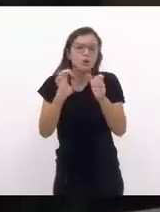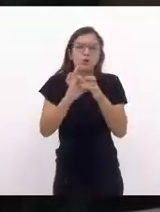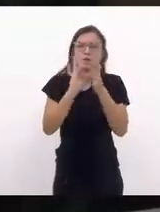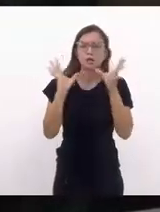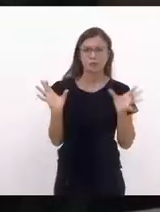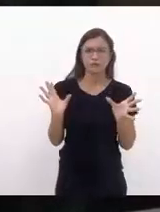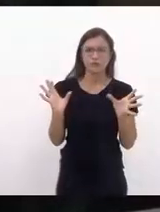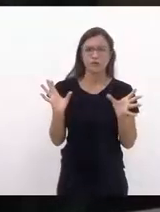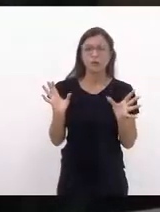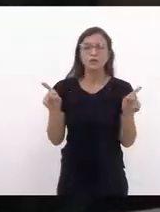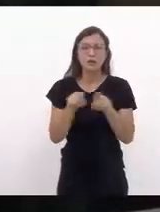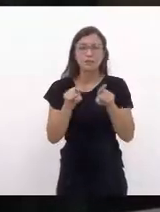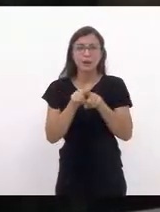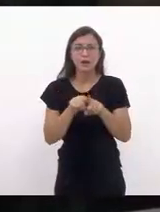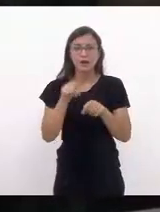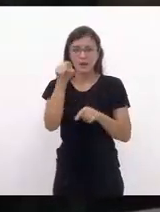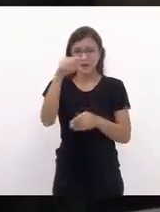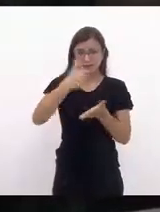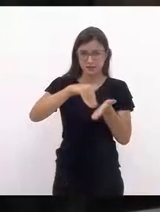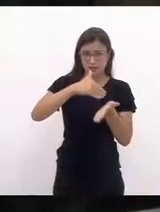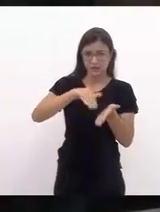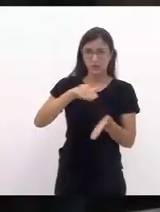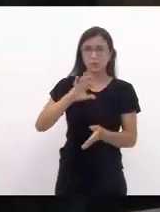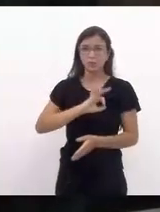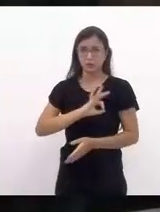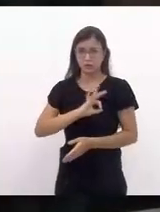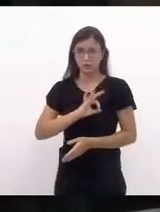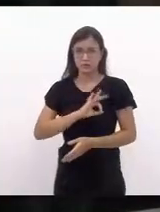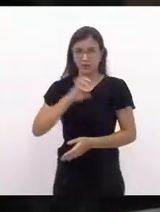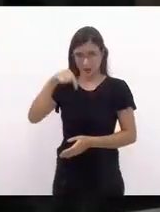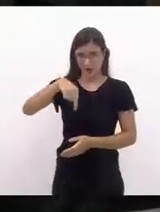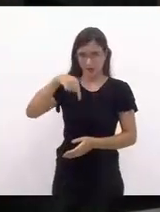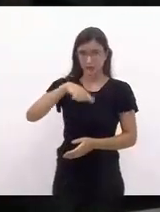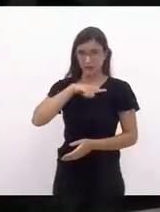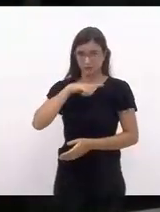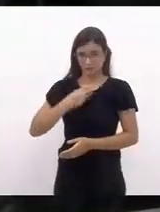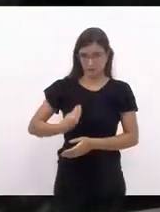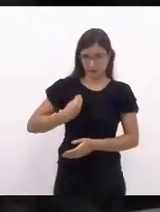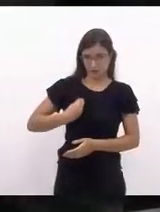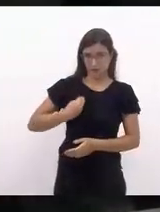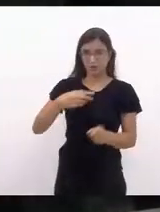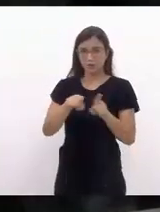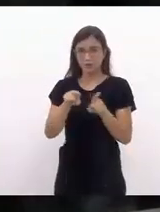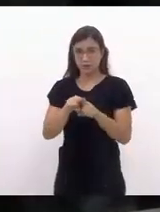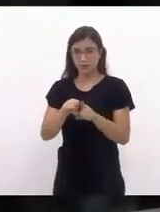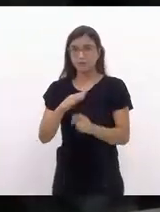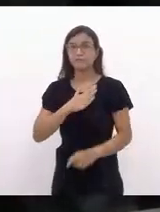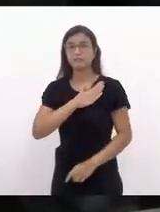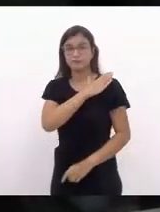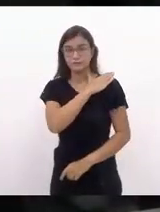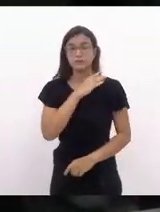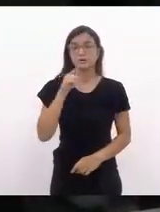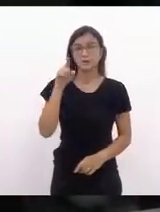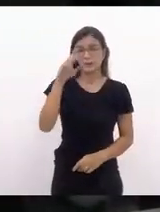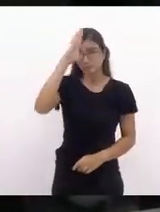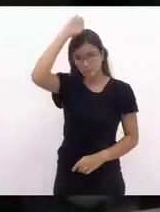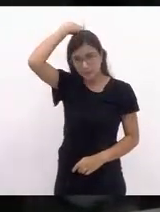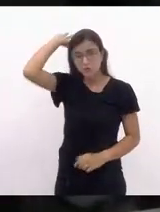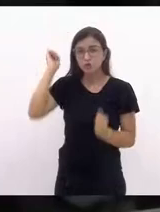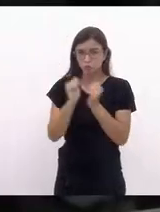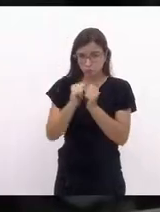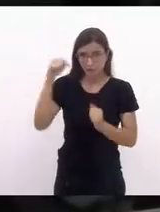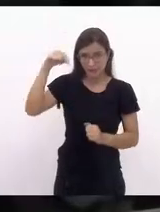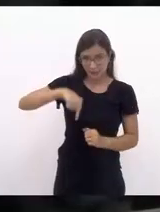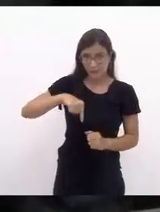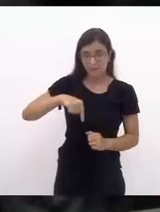aproveitar para gente que o secretário da Polícia Militar tá na casa tem alguns oficiais dos Bombeiros que estão na casa ainda é o